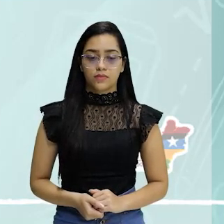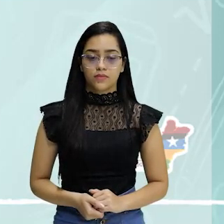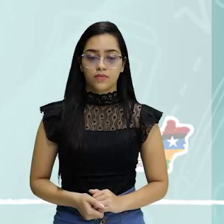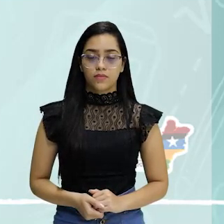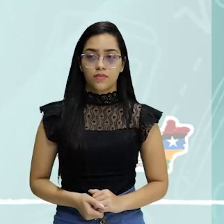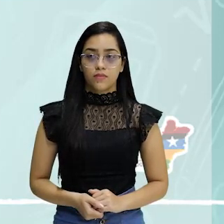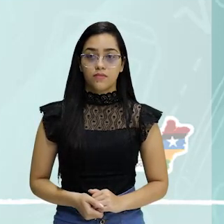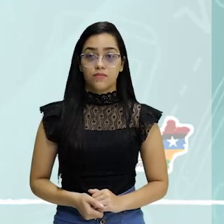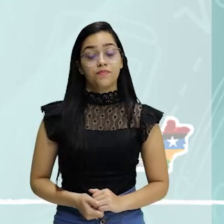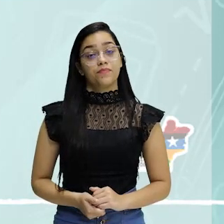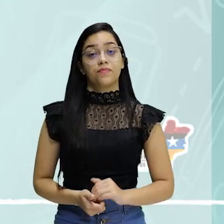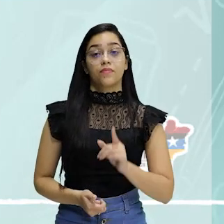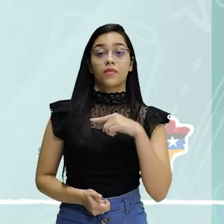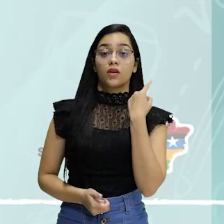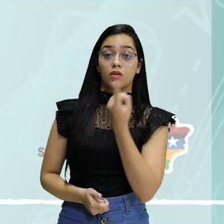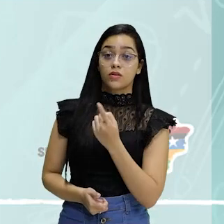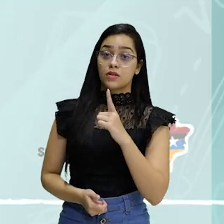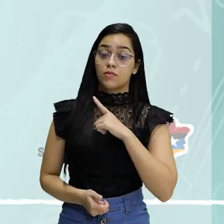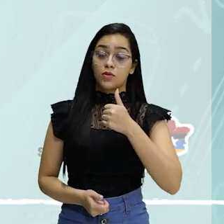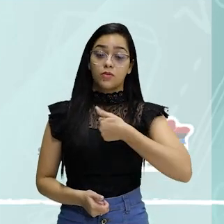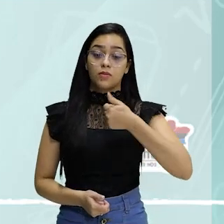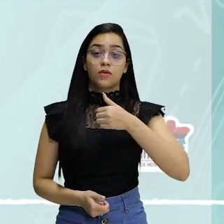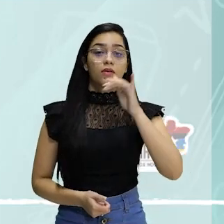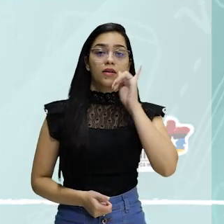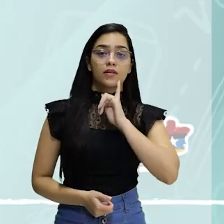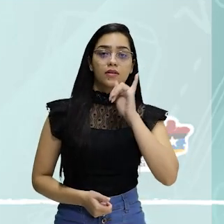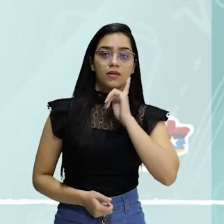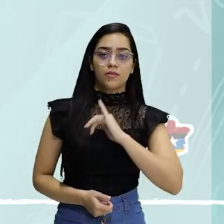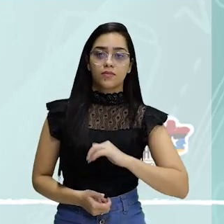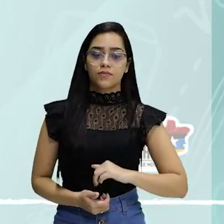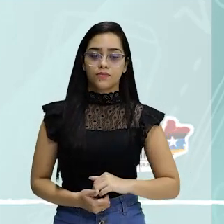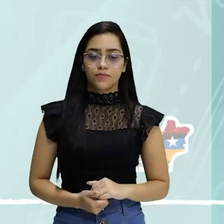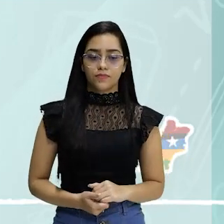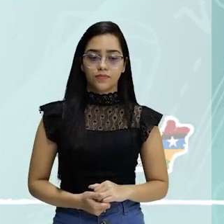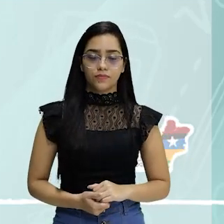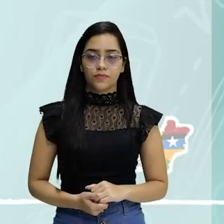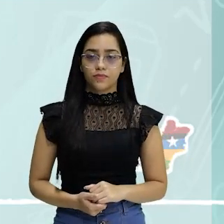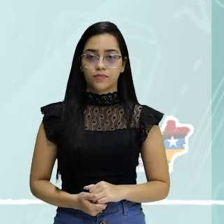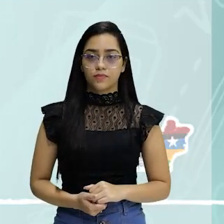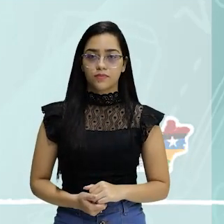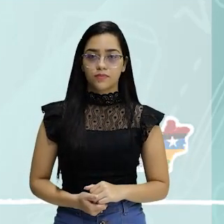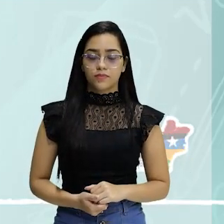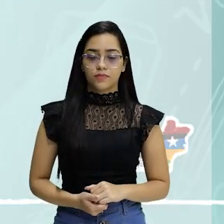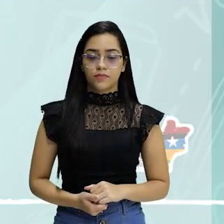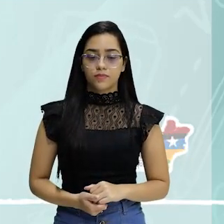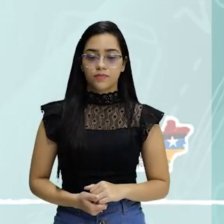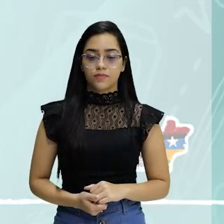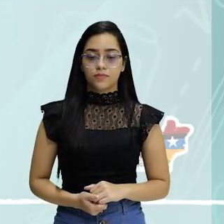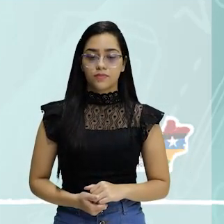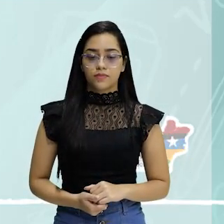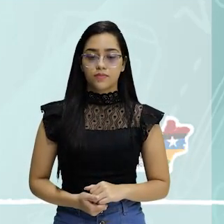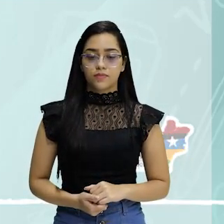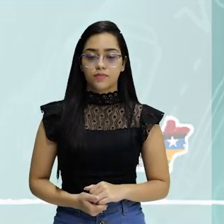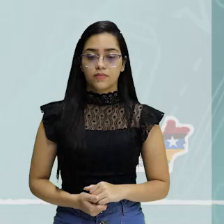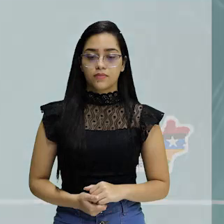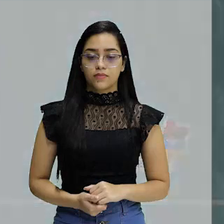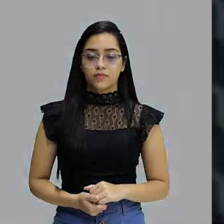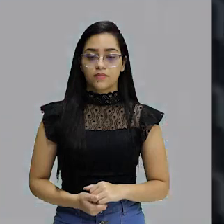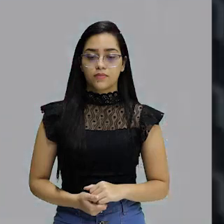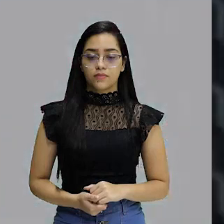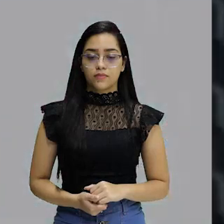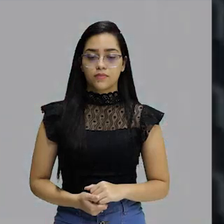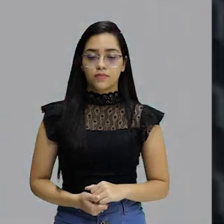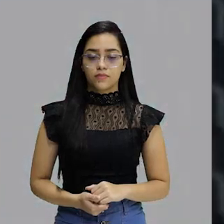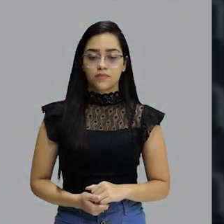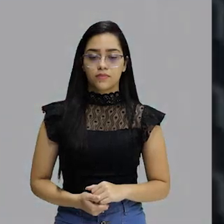vivos. Então, nós temos aqui o primeiro exemplo. A associação entre certos fungos e algas